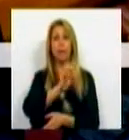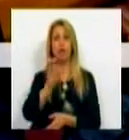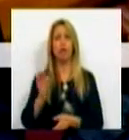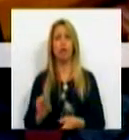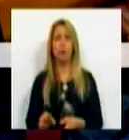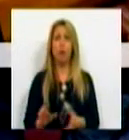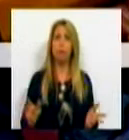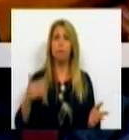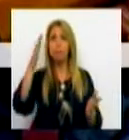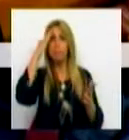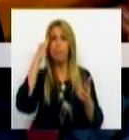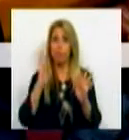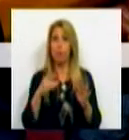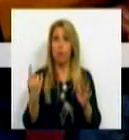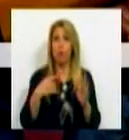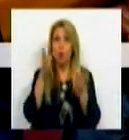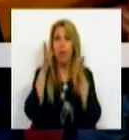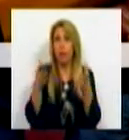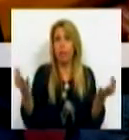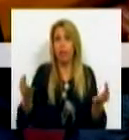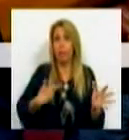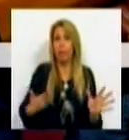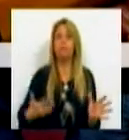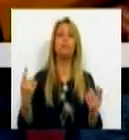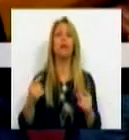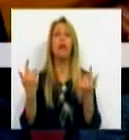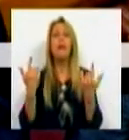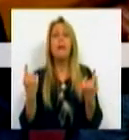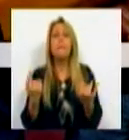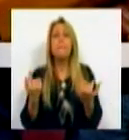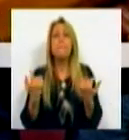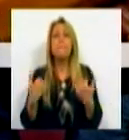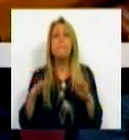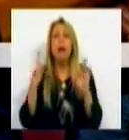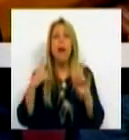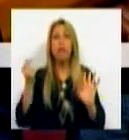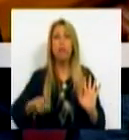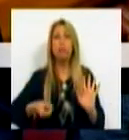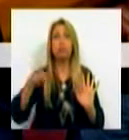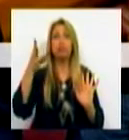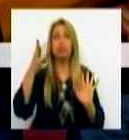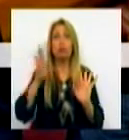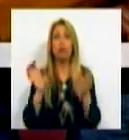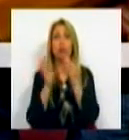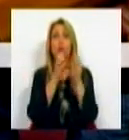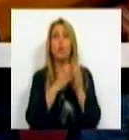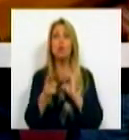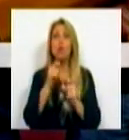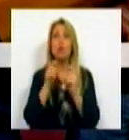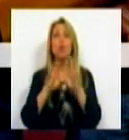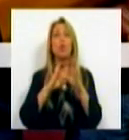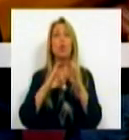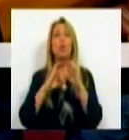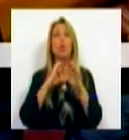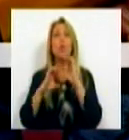toda a nossa atenção, mas de facto estavam inúmeros órgãos de comunicação presentes, mais nenhum órgão de